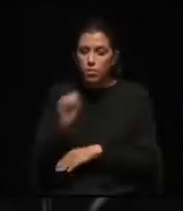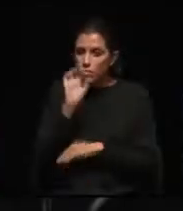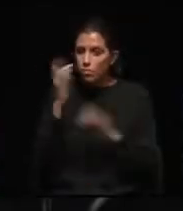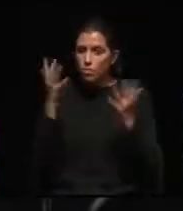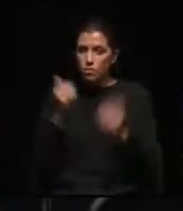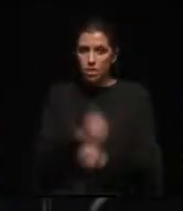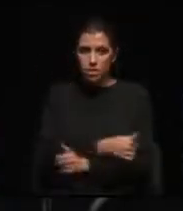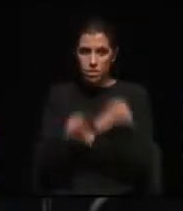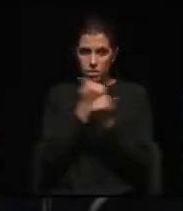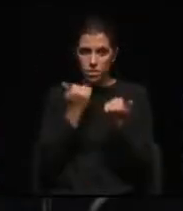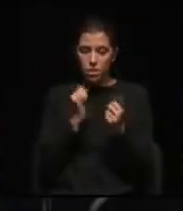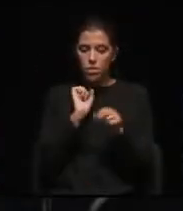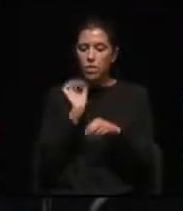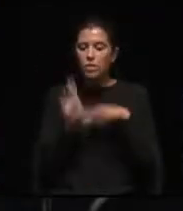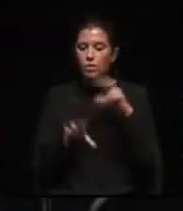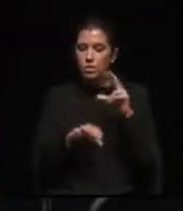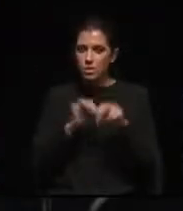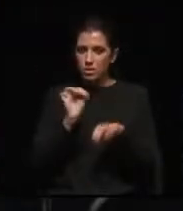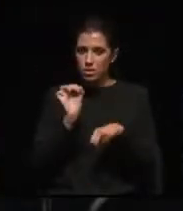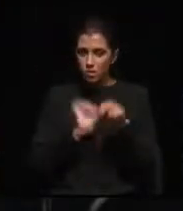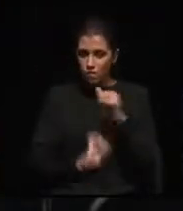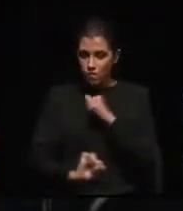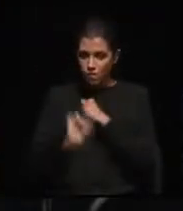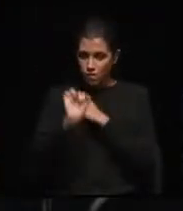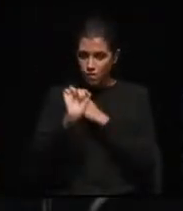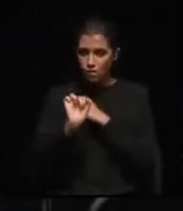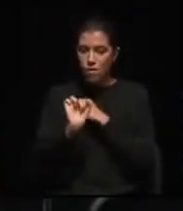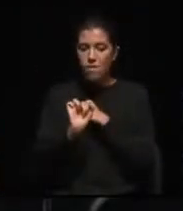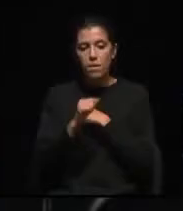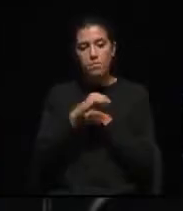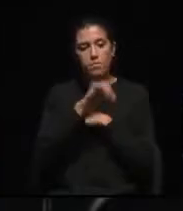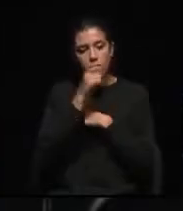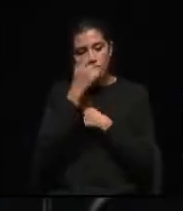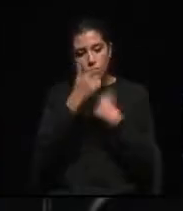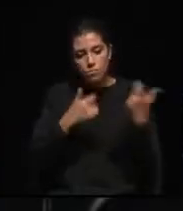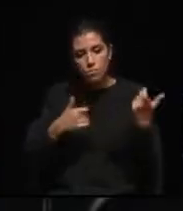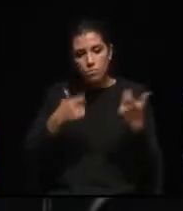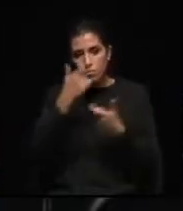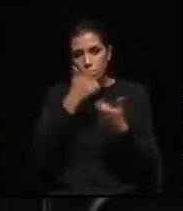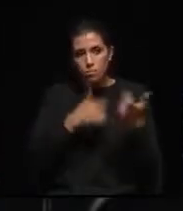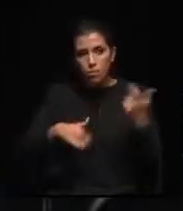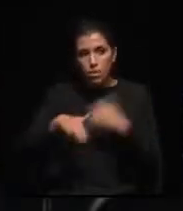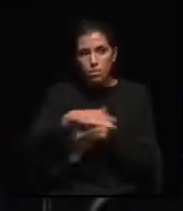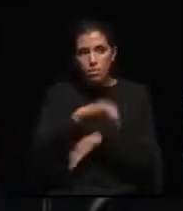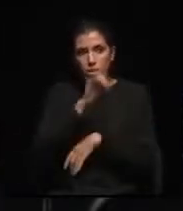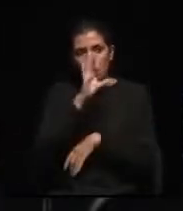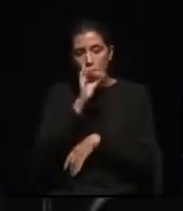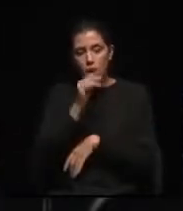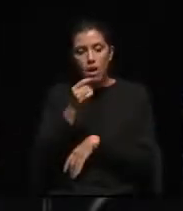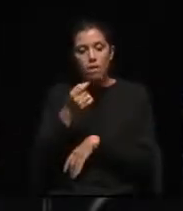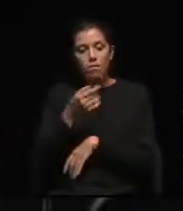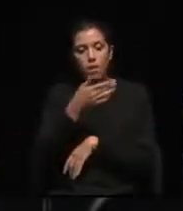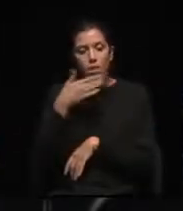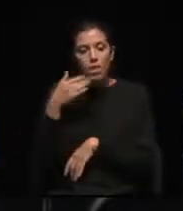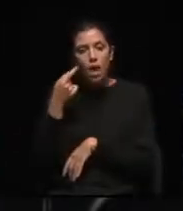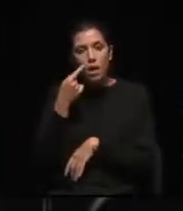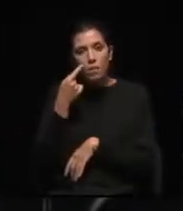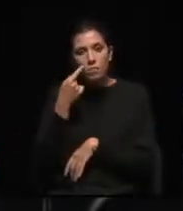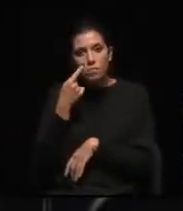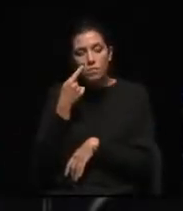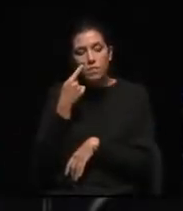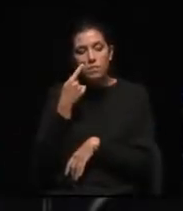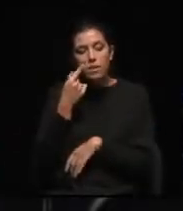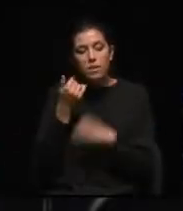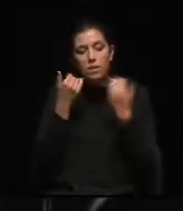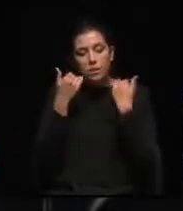da cidade e a sua atualização para que a população tenha acesso à informação, por exemplo, sobre a localização e caracterização